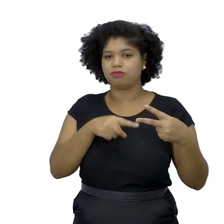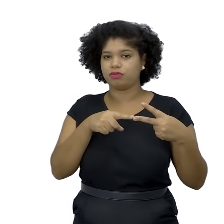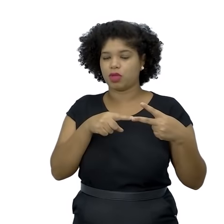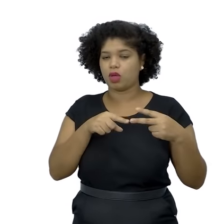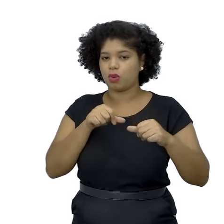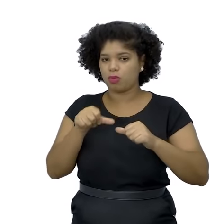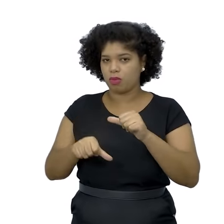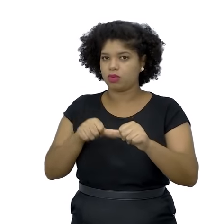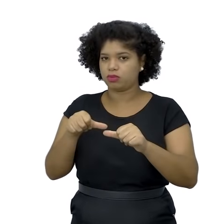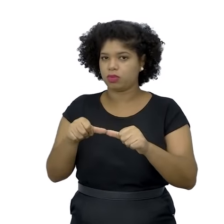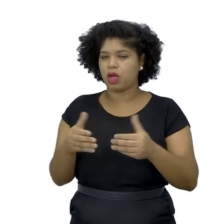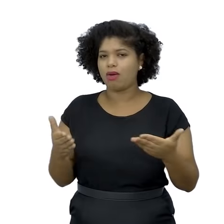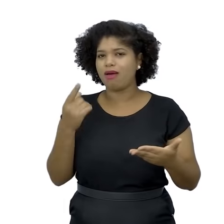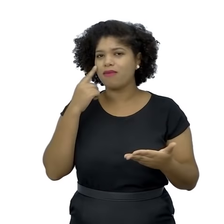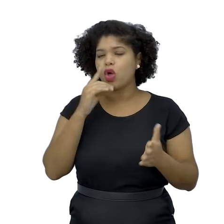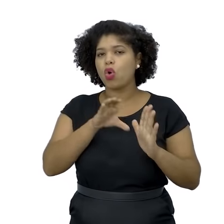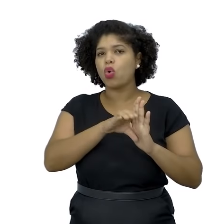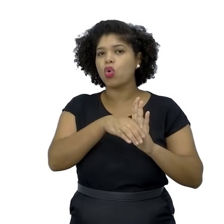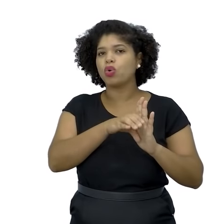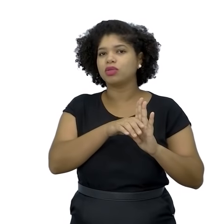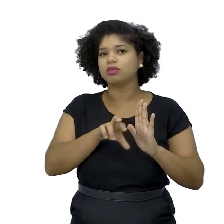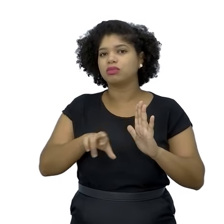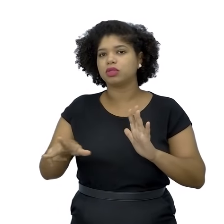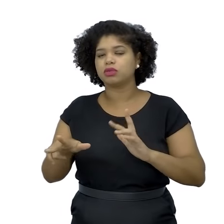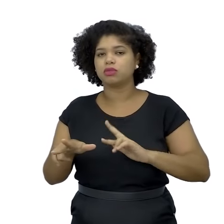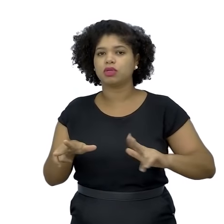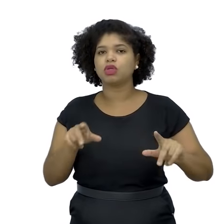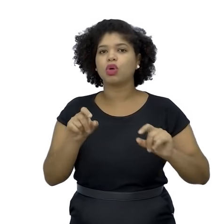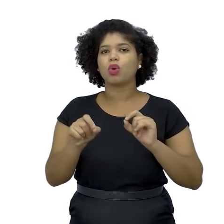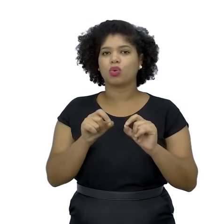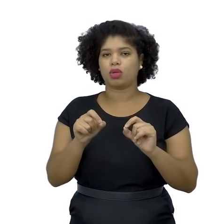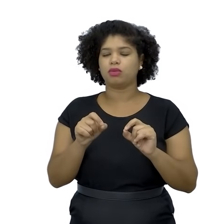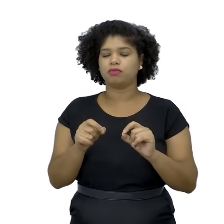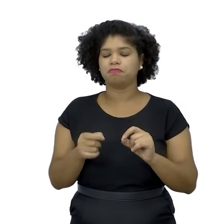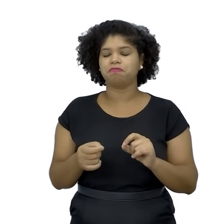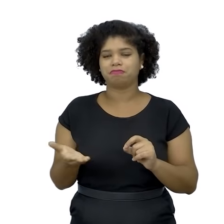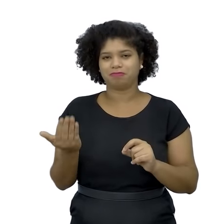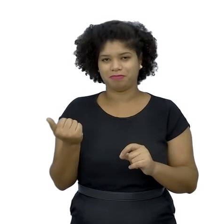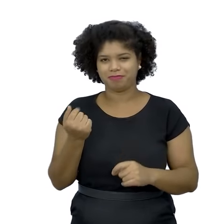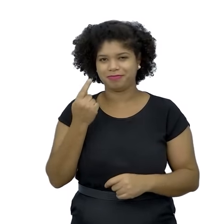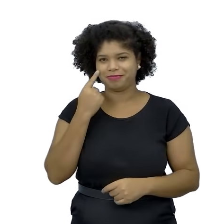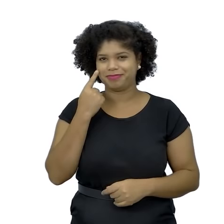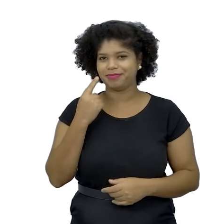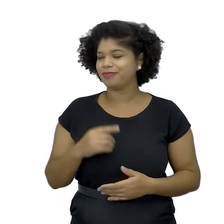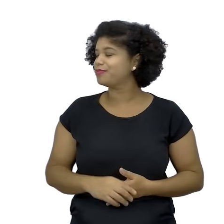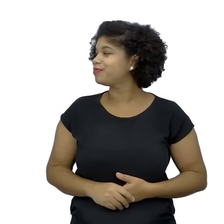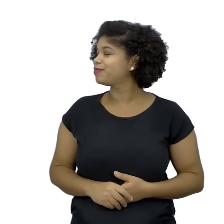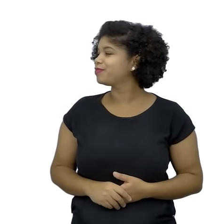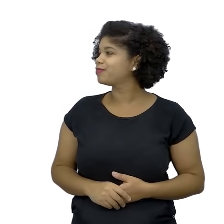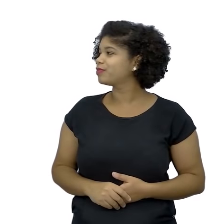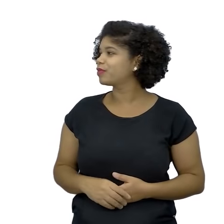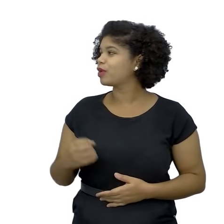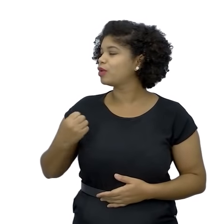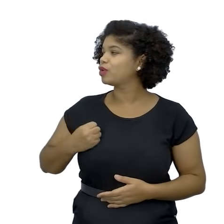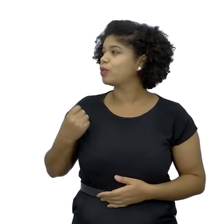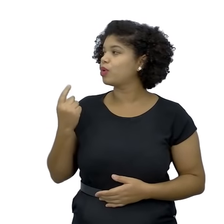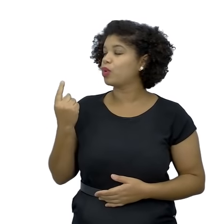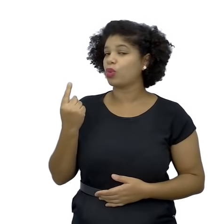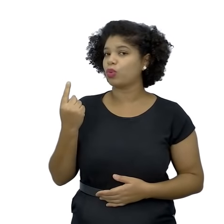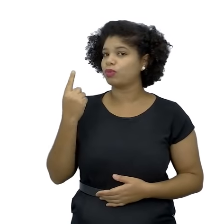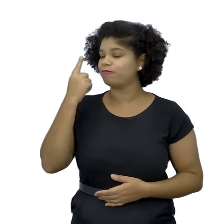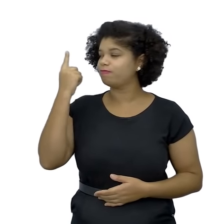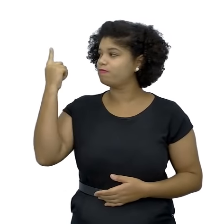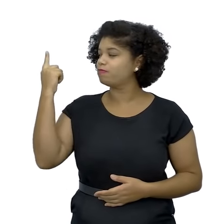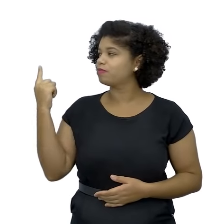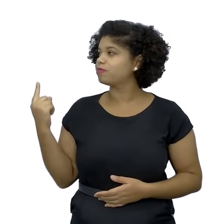diferenciação conceitual de cada um dos problemas aqui apresentados. Então, nesse problema 1 aqui, Mário tem